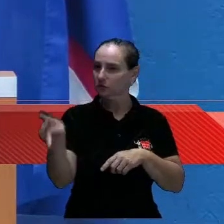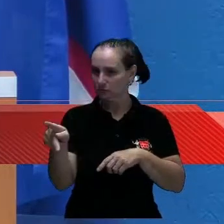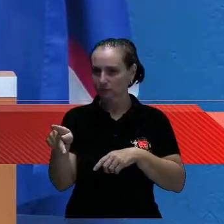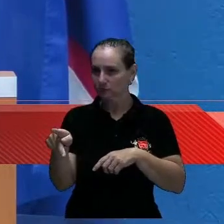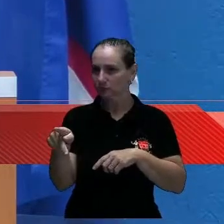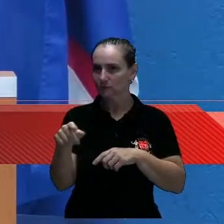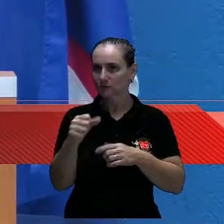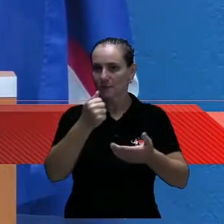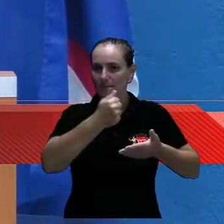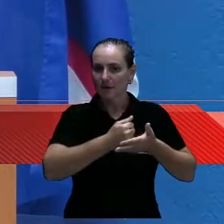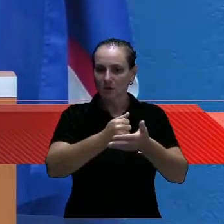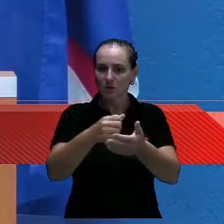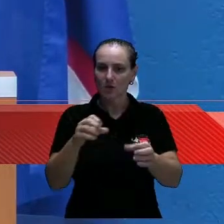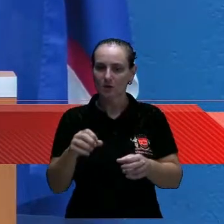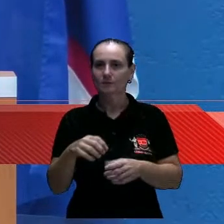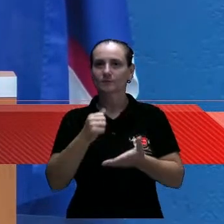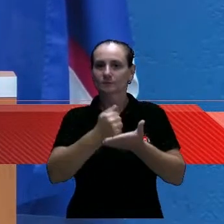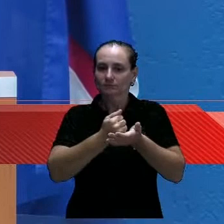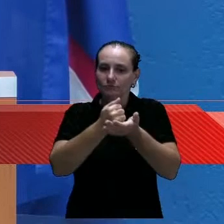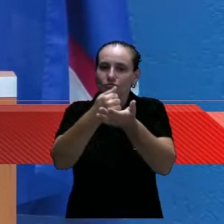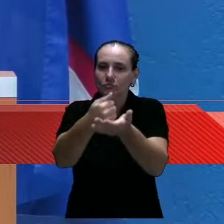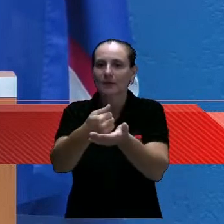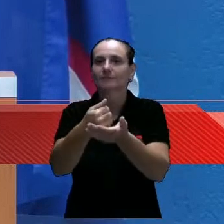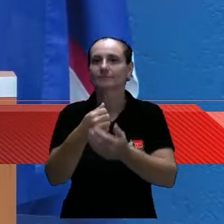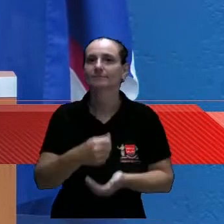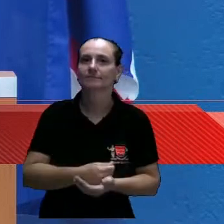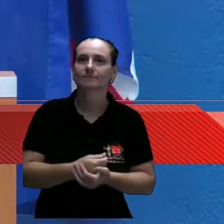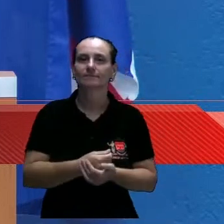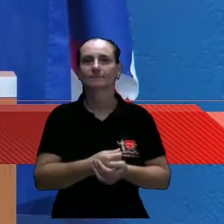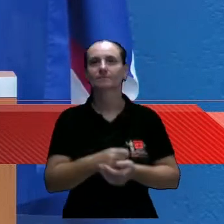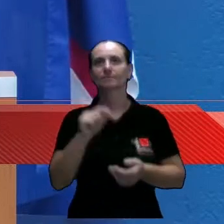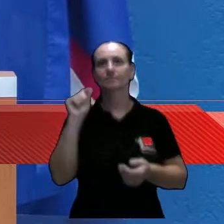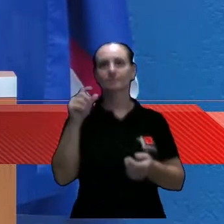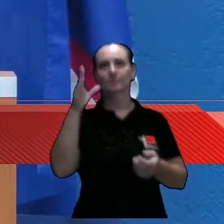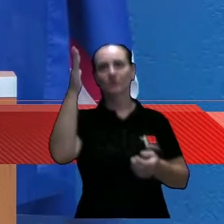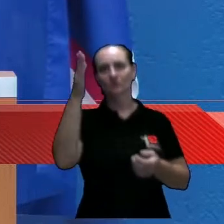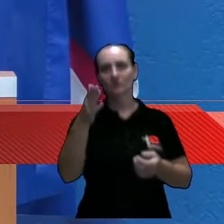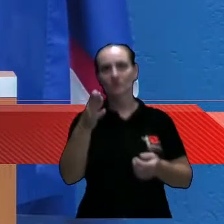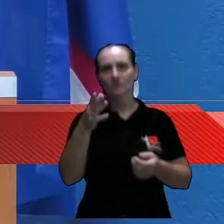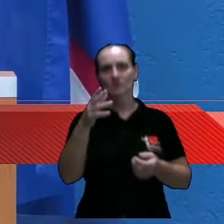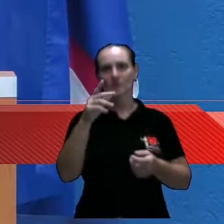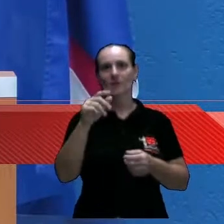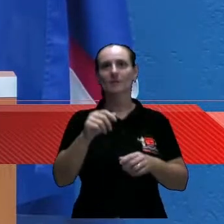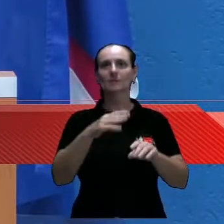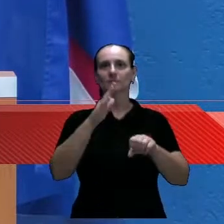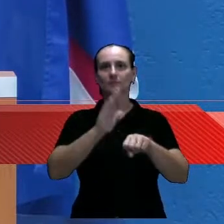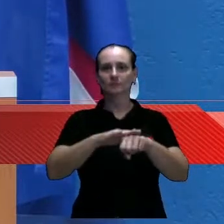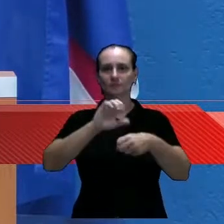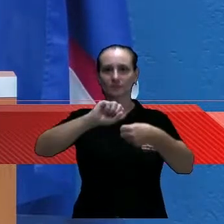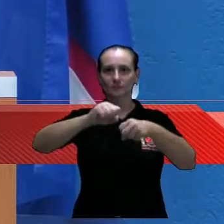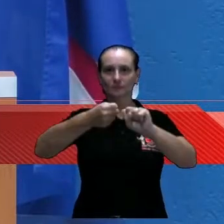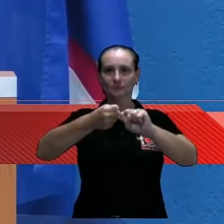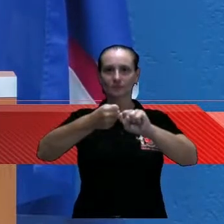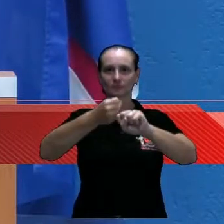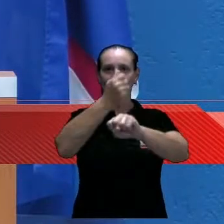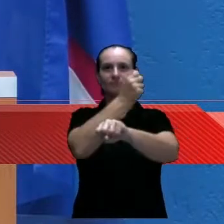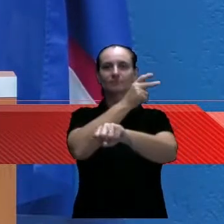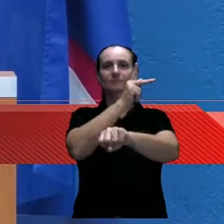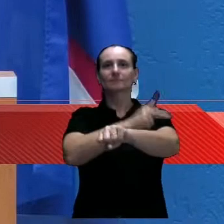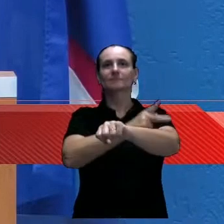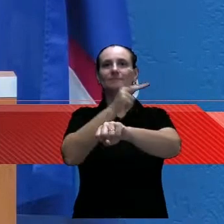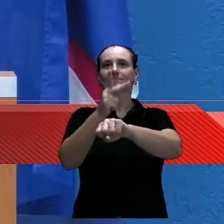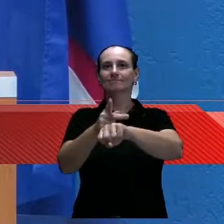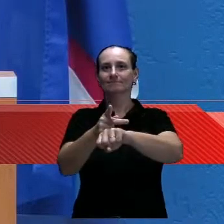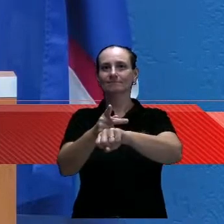est ali como auxiliar E já começa com uma exigência né mínima curso superior de graduação em pedagogia pelo